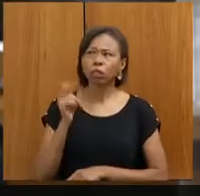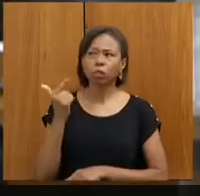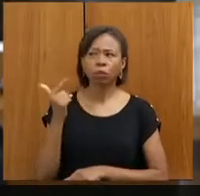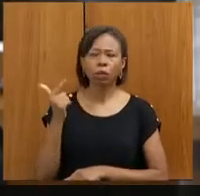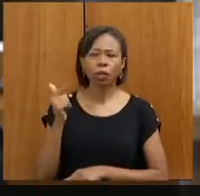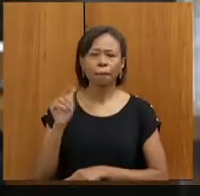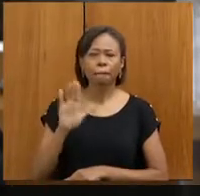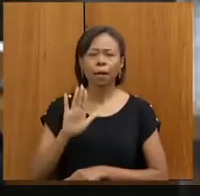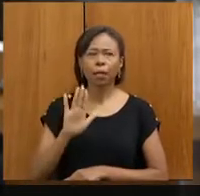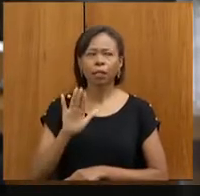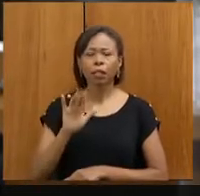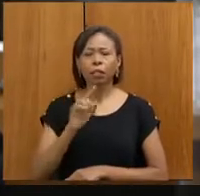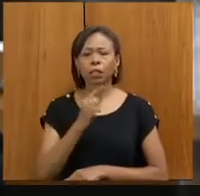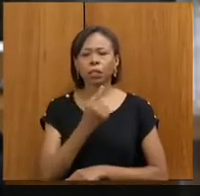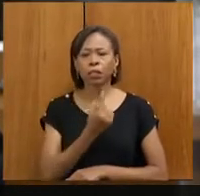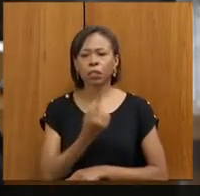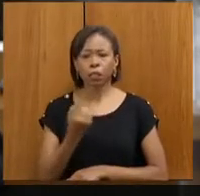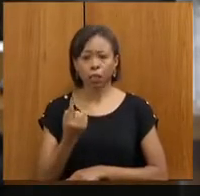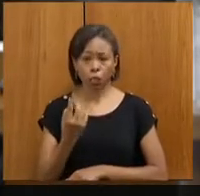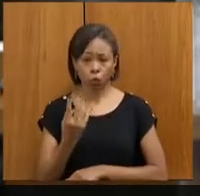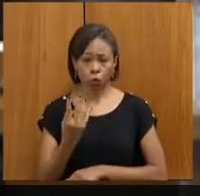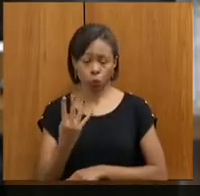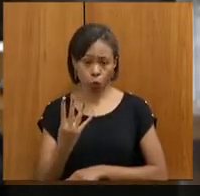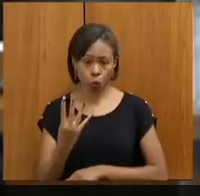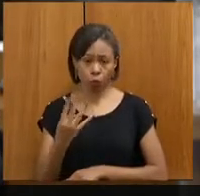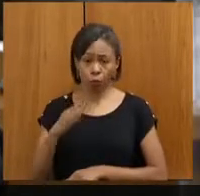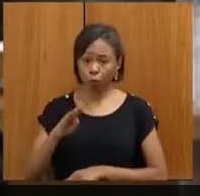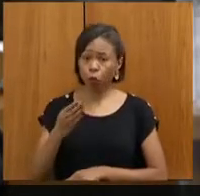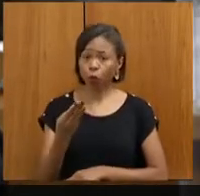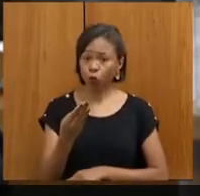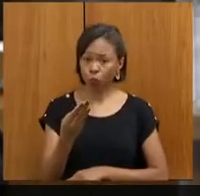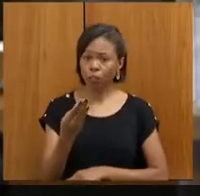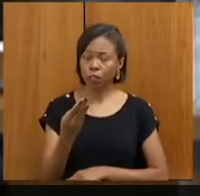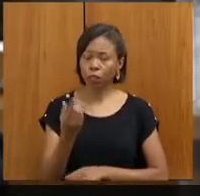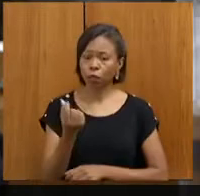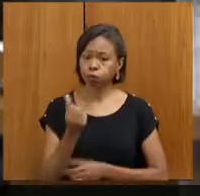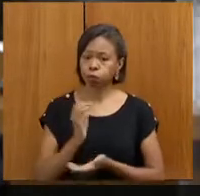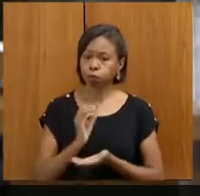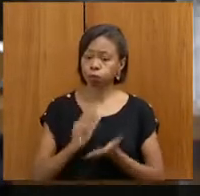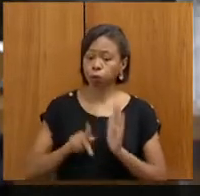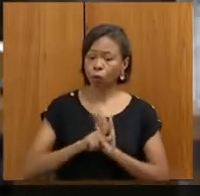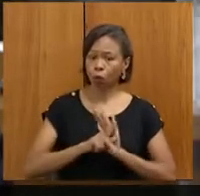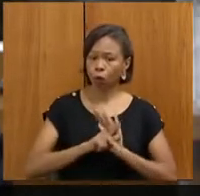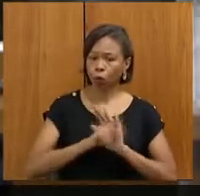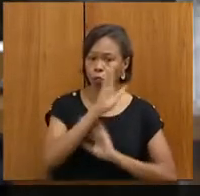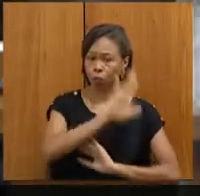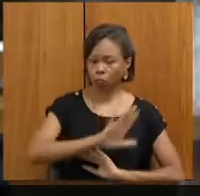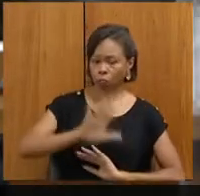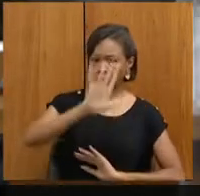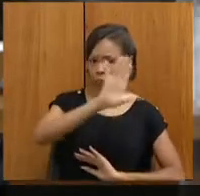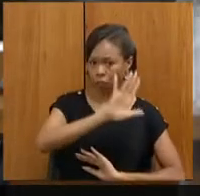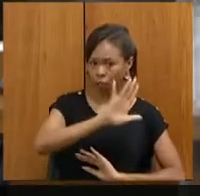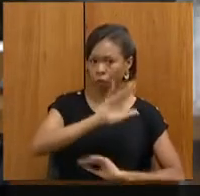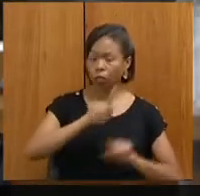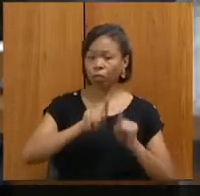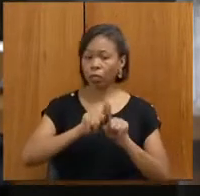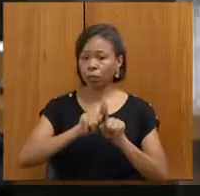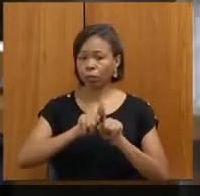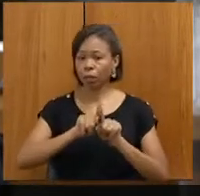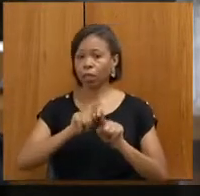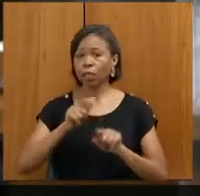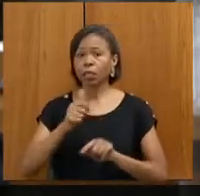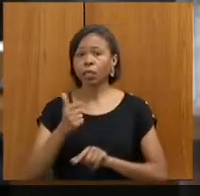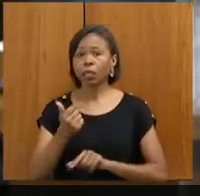enfim 114 milhões em moeda Nacional de 34 milhões em moeda estrangeira no